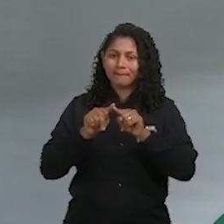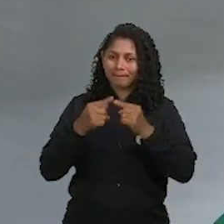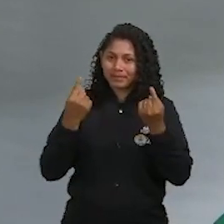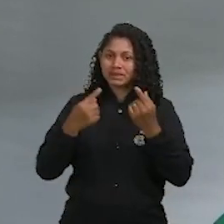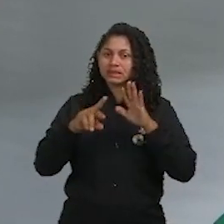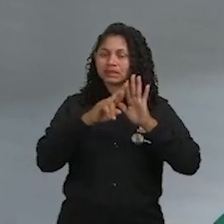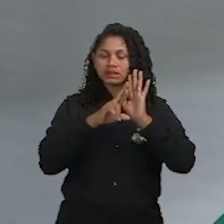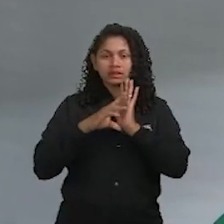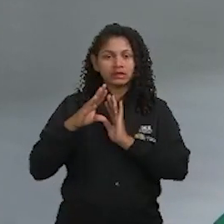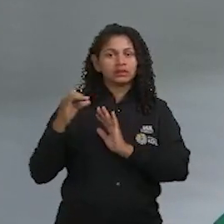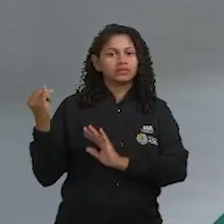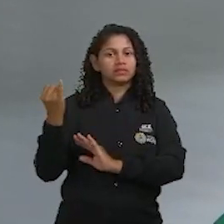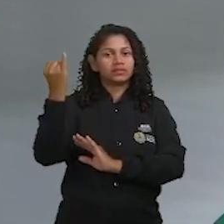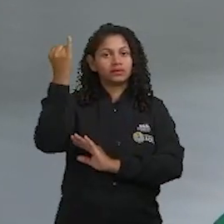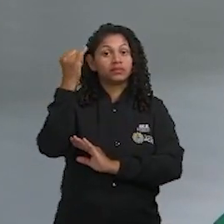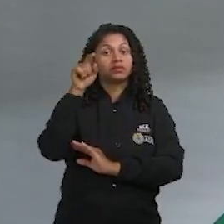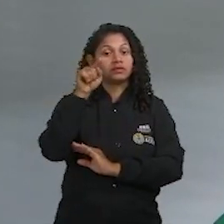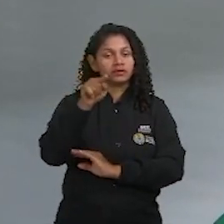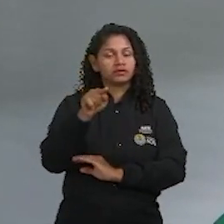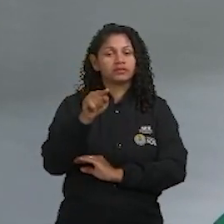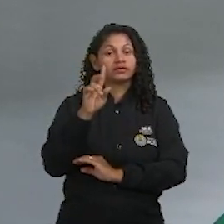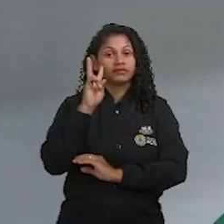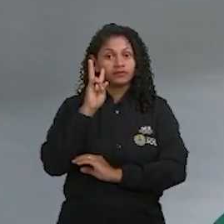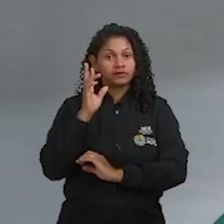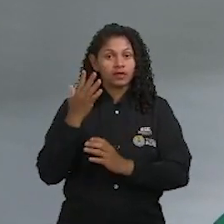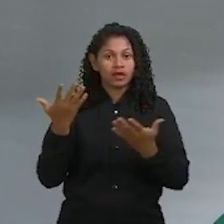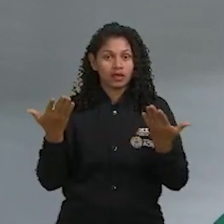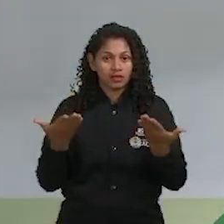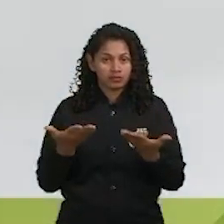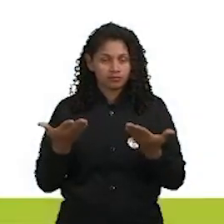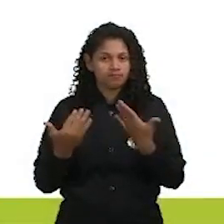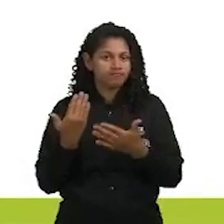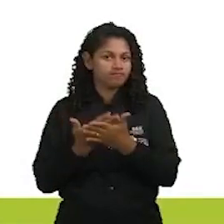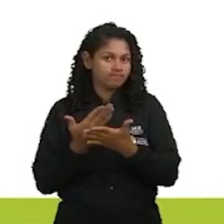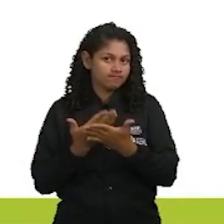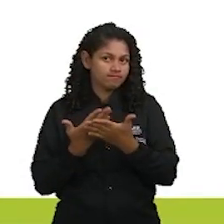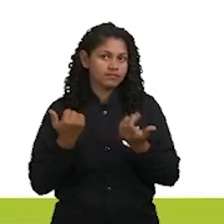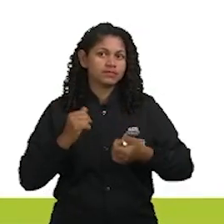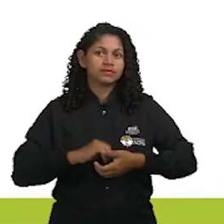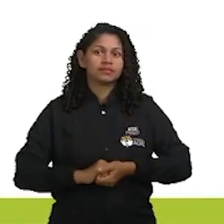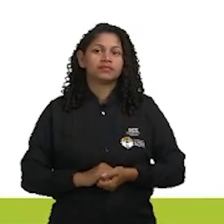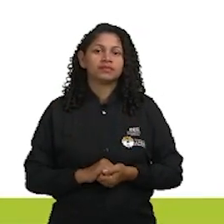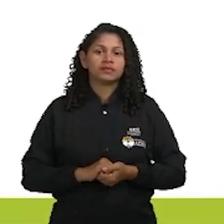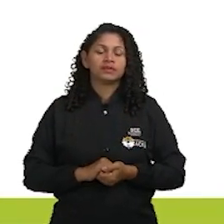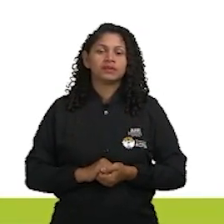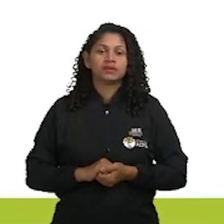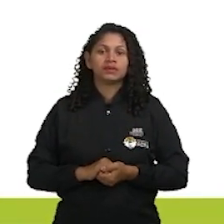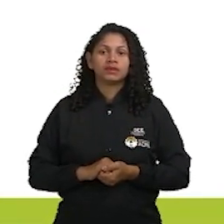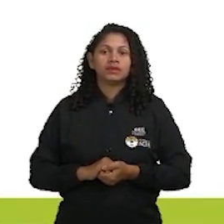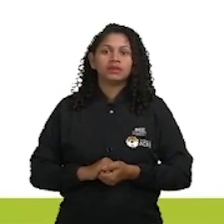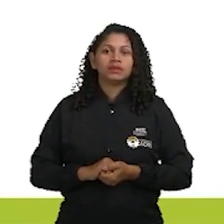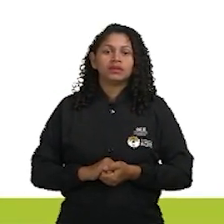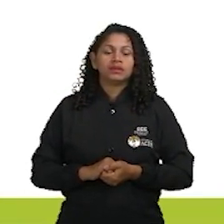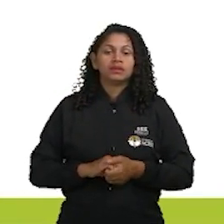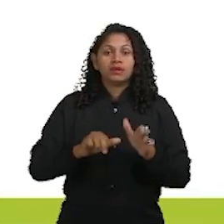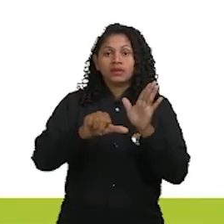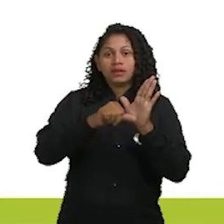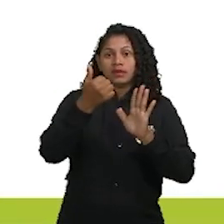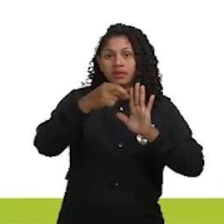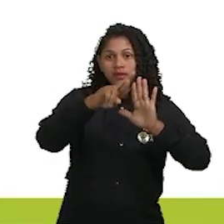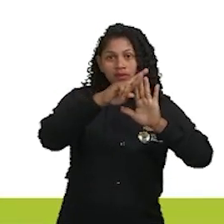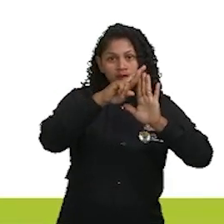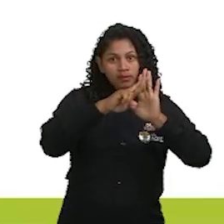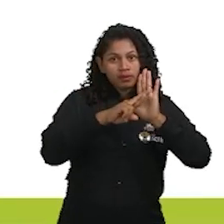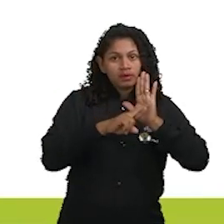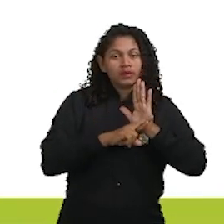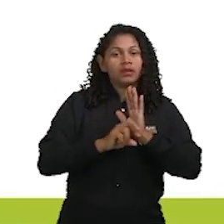bem importantes e é o que você vai ver no momento dos estudos. Primeira regra, o NOx de cada átomo em uma